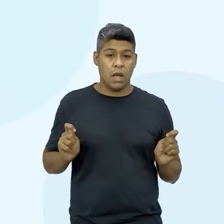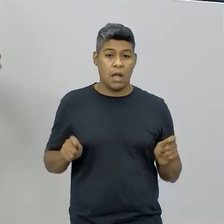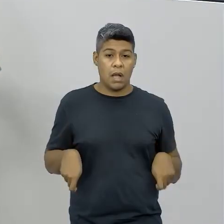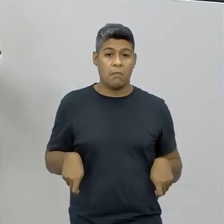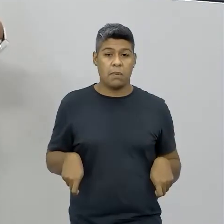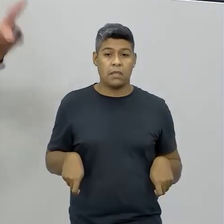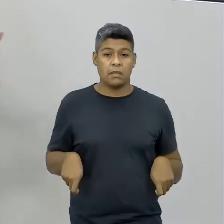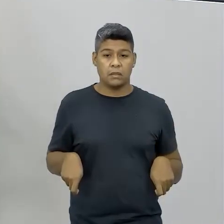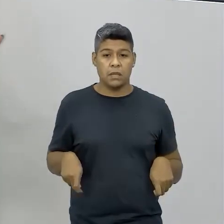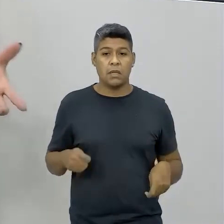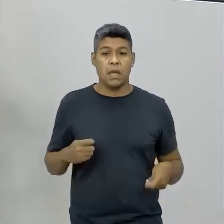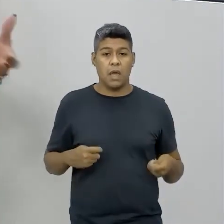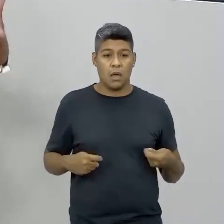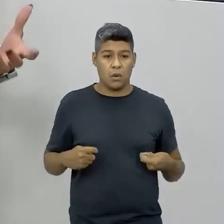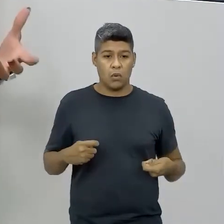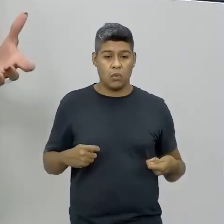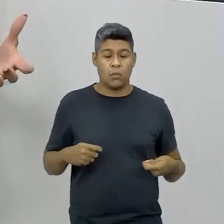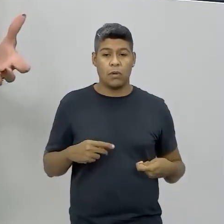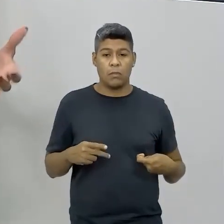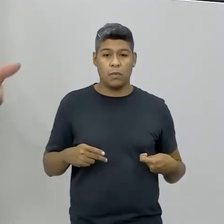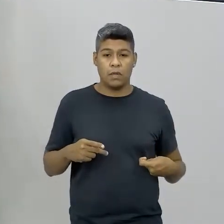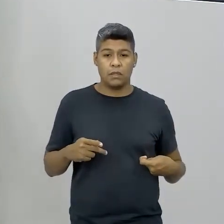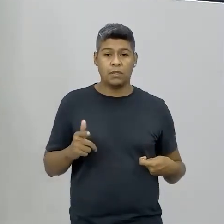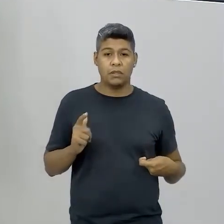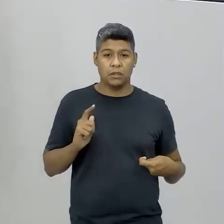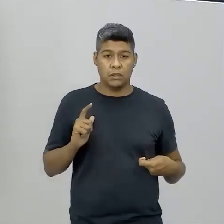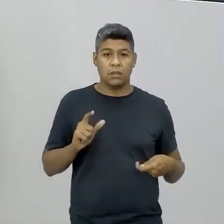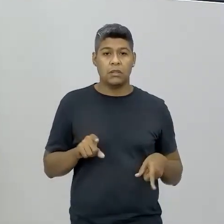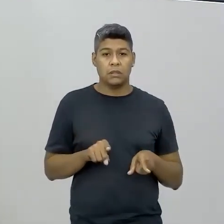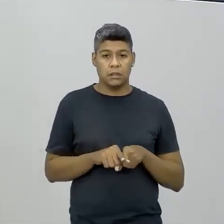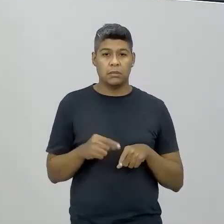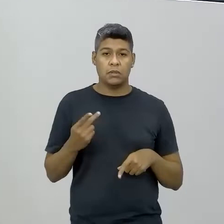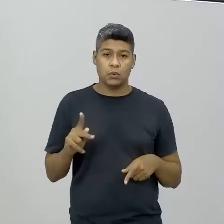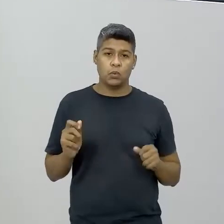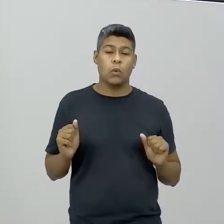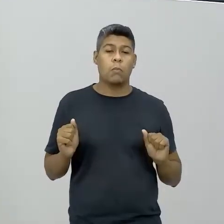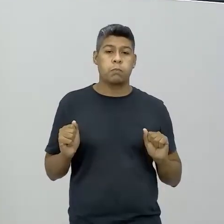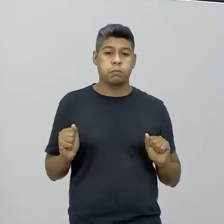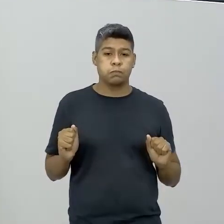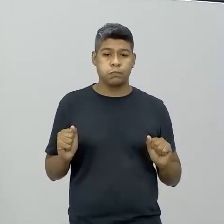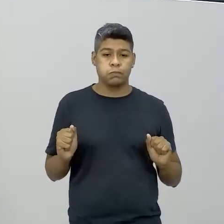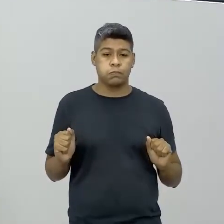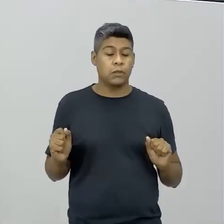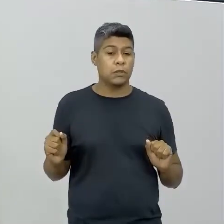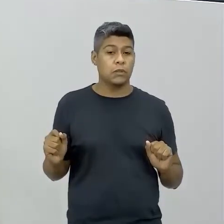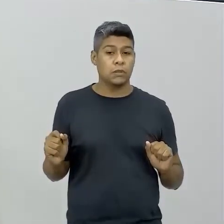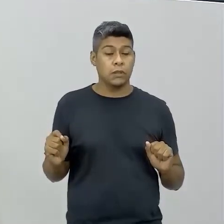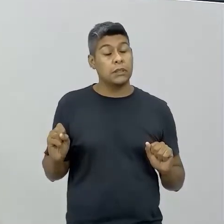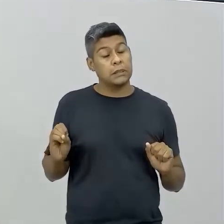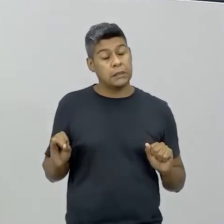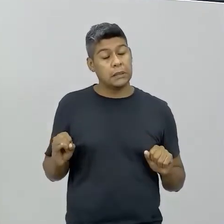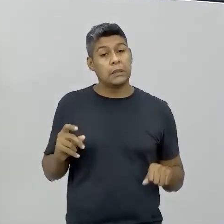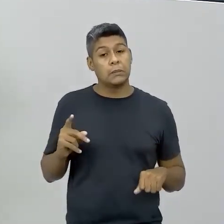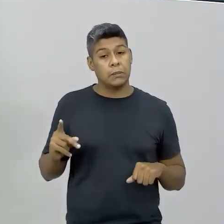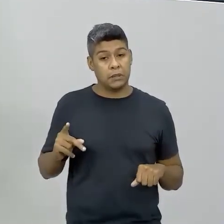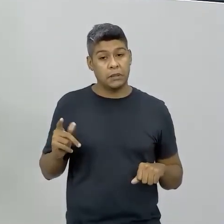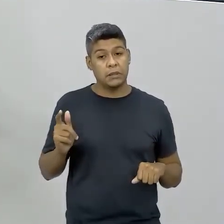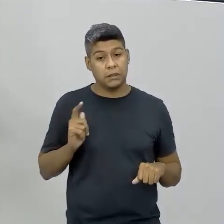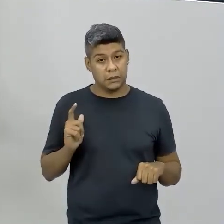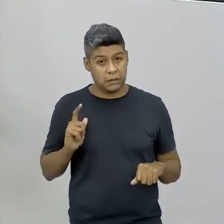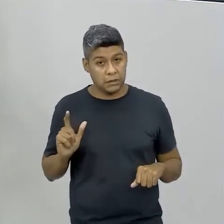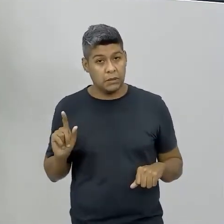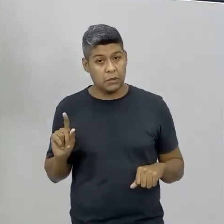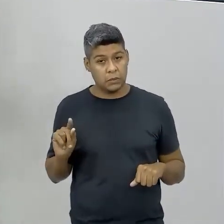capacidade econômica que um país tem, quanto a sua potencialidade de solo. Então, se o país ele tem